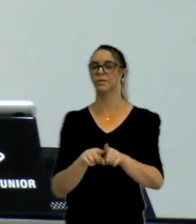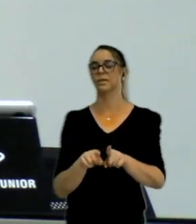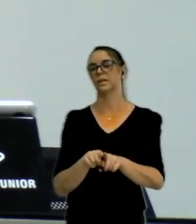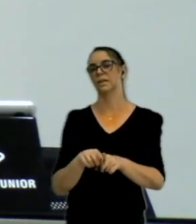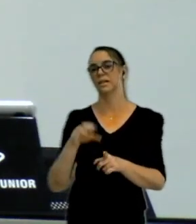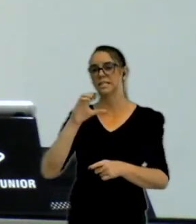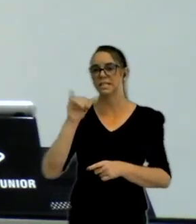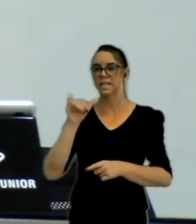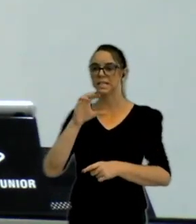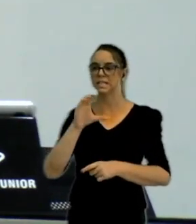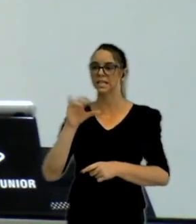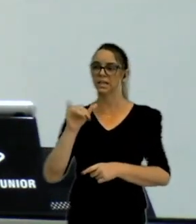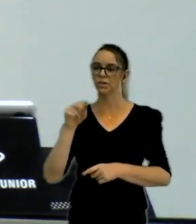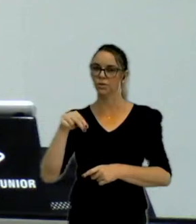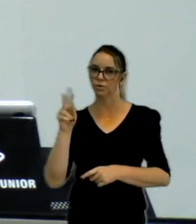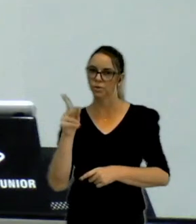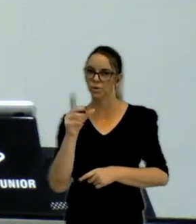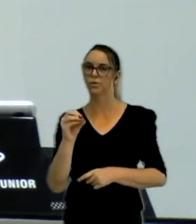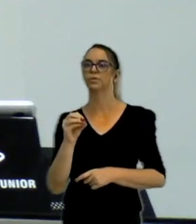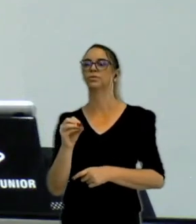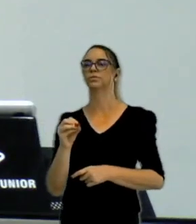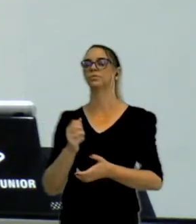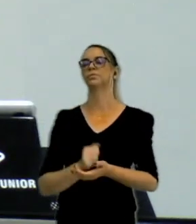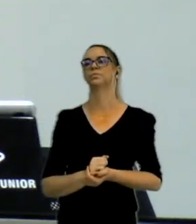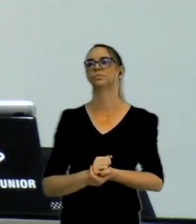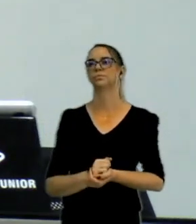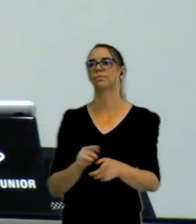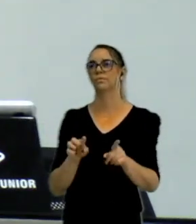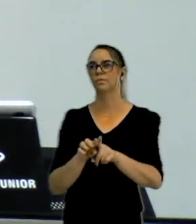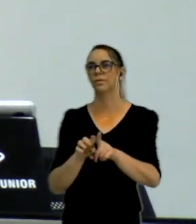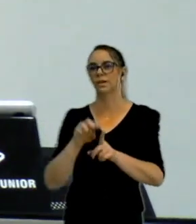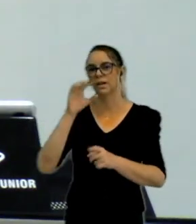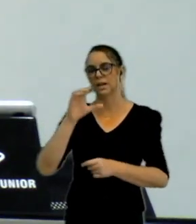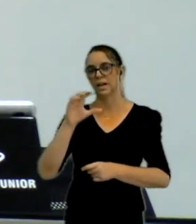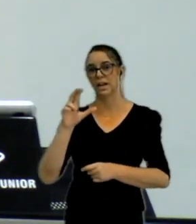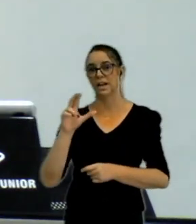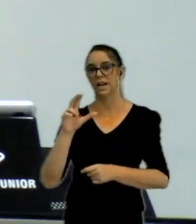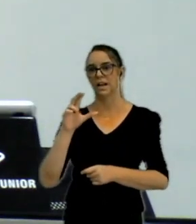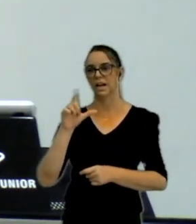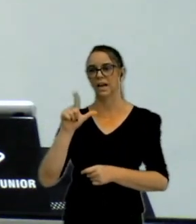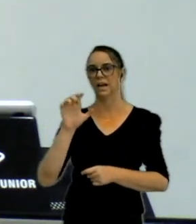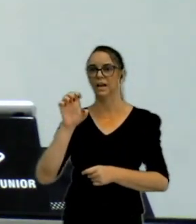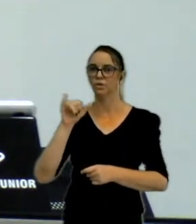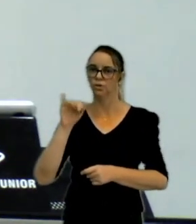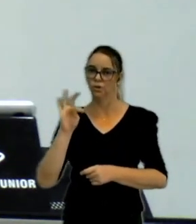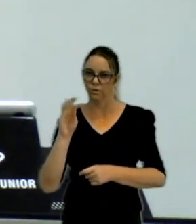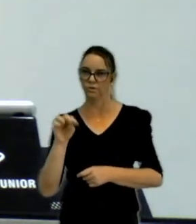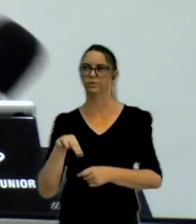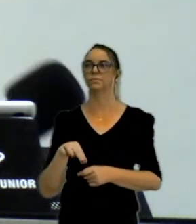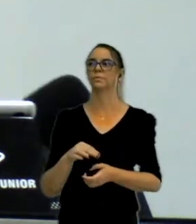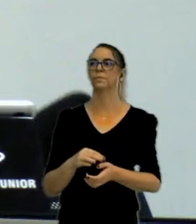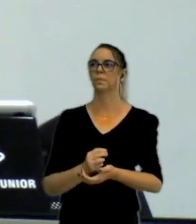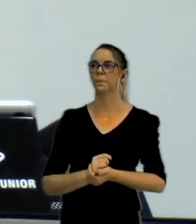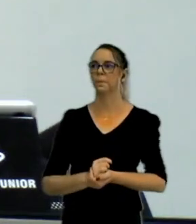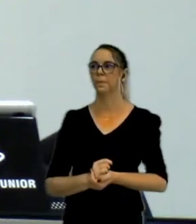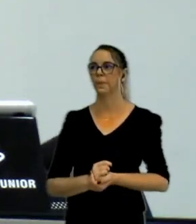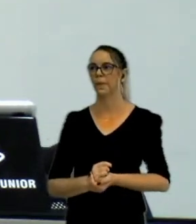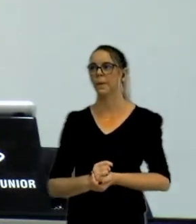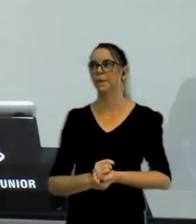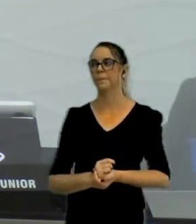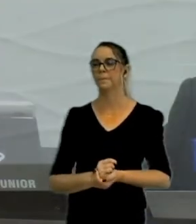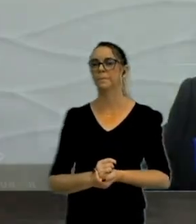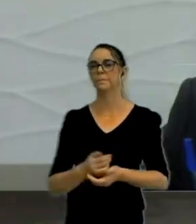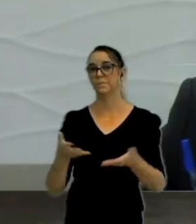Cicinho de Seu Nelson, lá de Açude Novo, e nosso amigo Cleito Batista, lá do Gama. Muito obrigado.